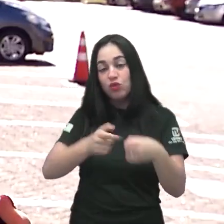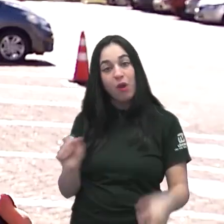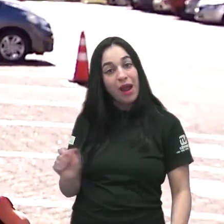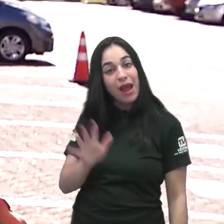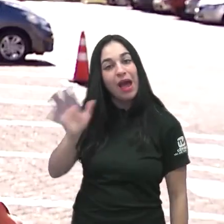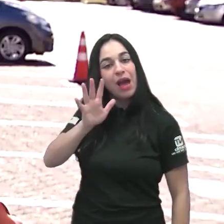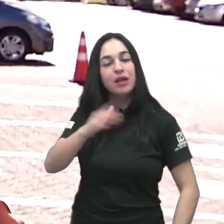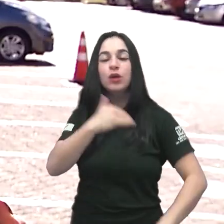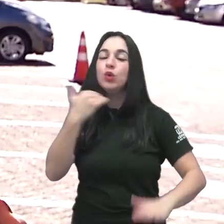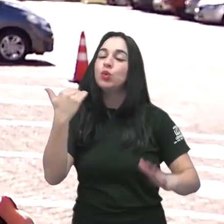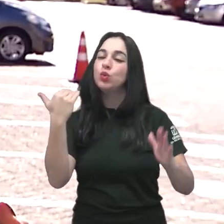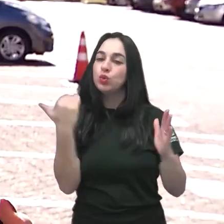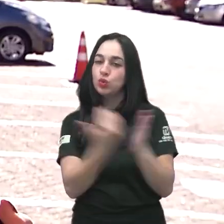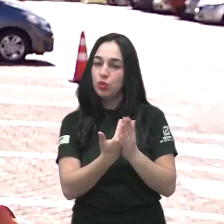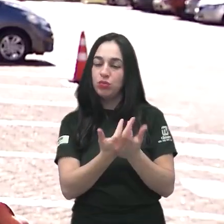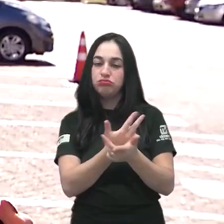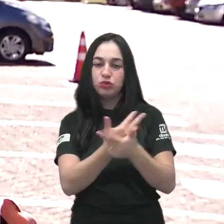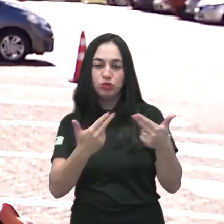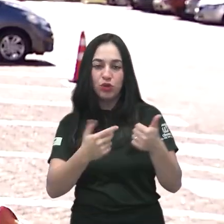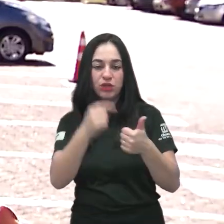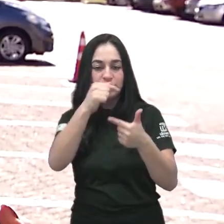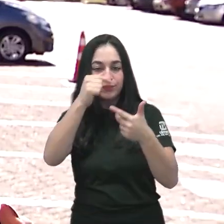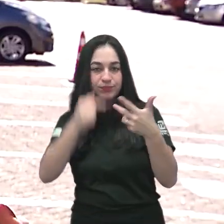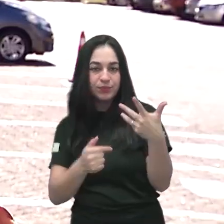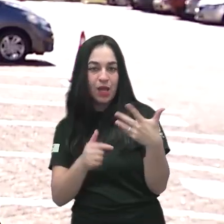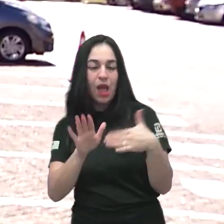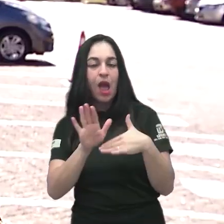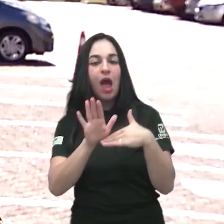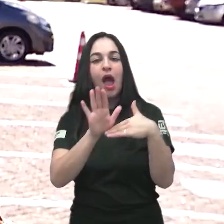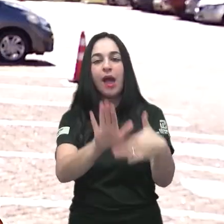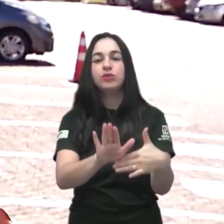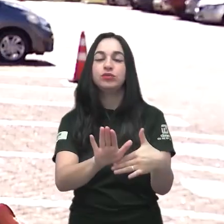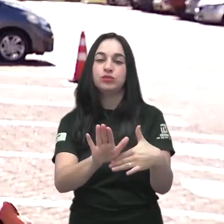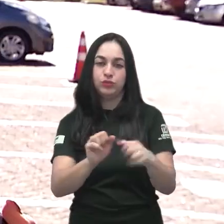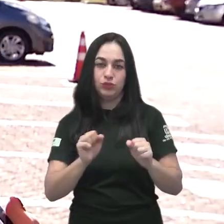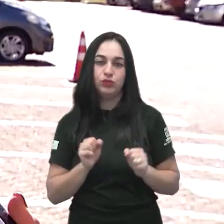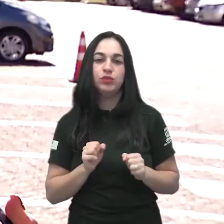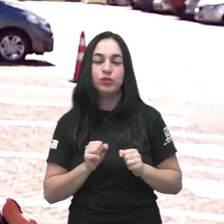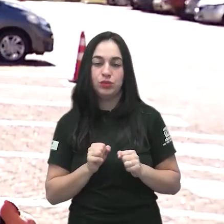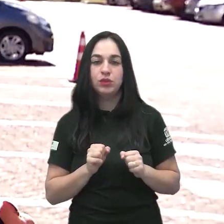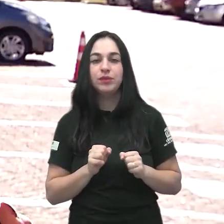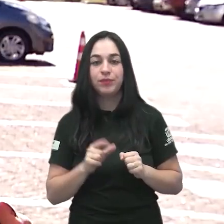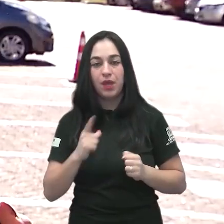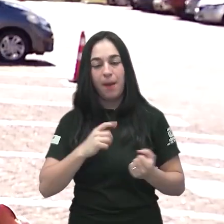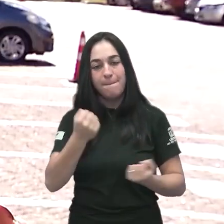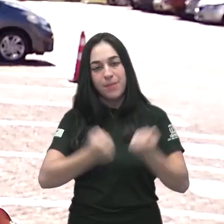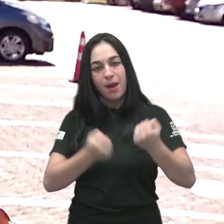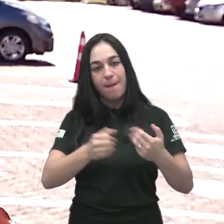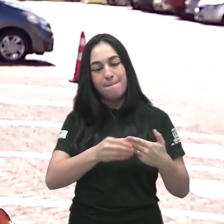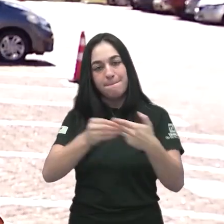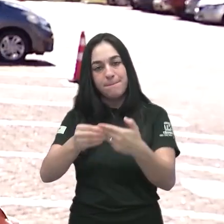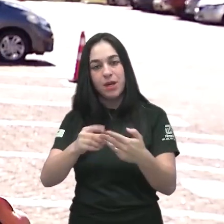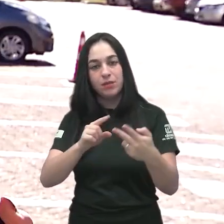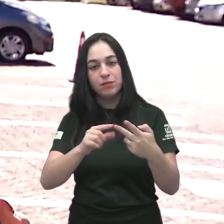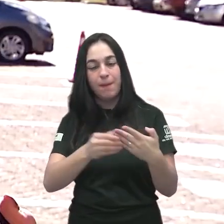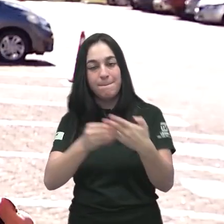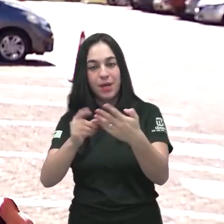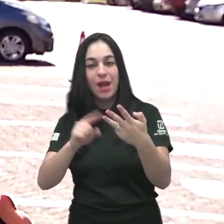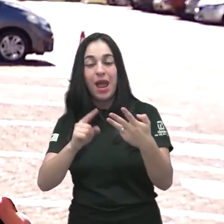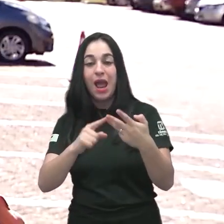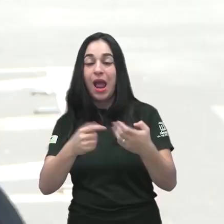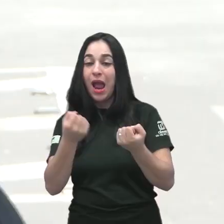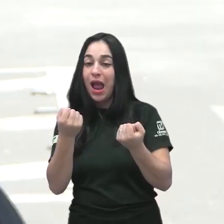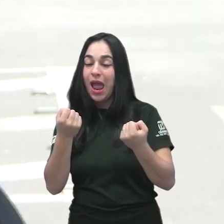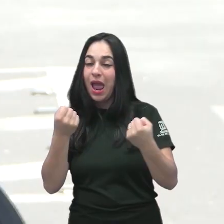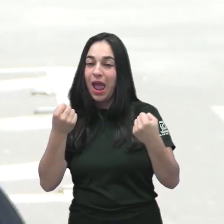combustível. Então tudo isso vai auxiliar esses profissionais dentro da área de aplicativos, taxistas, condutores de veículos de 2 rodas e também